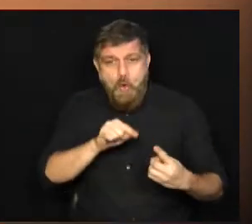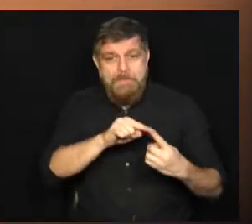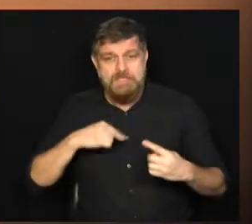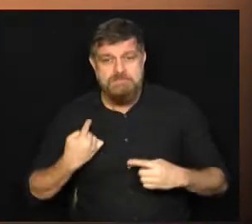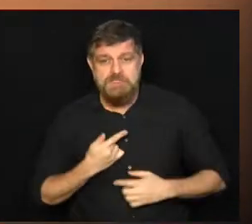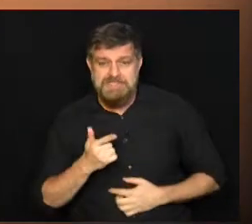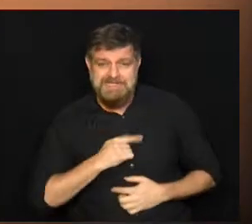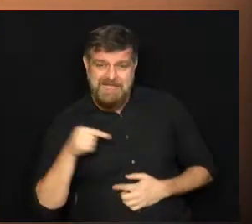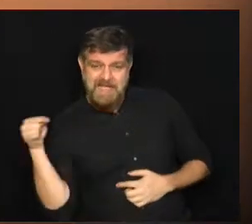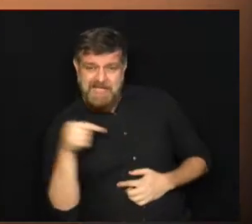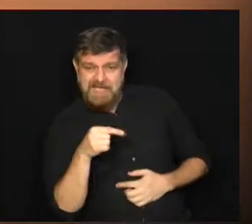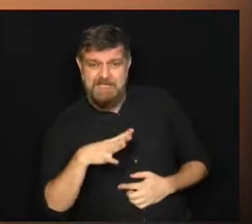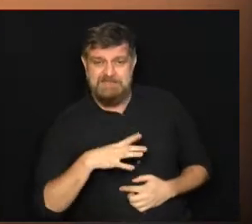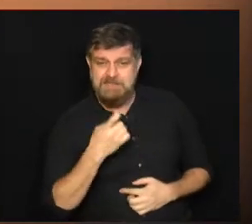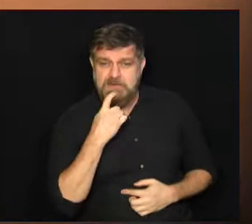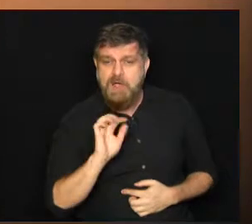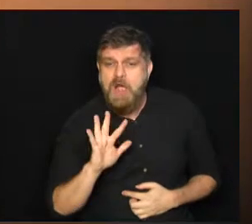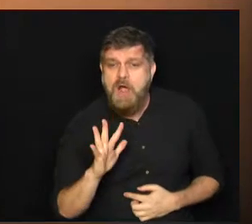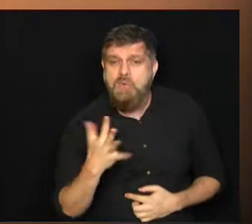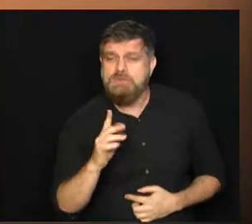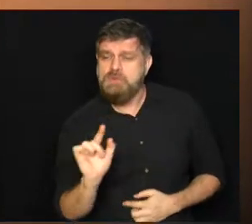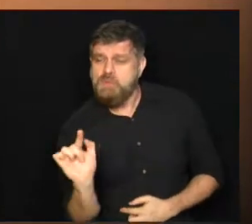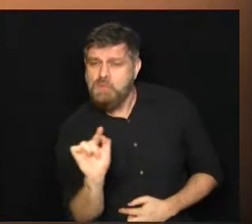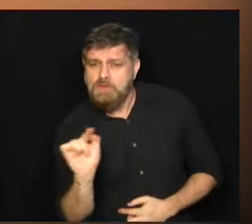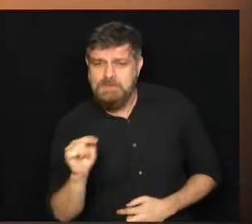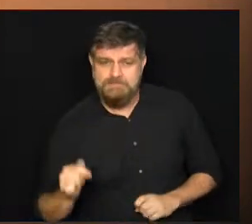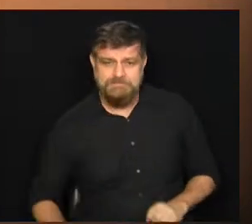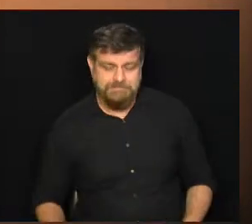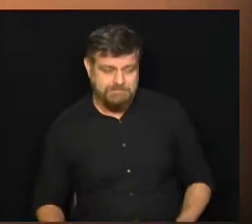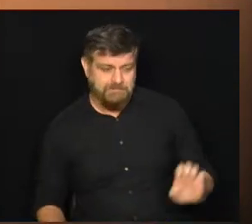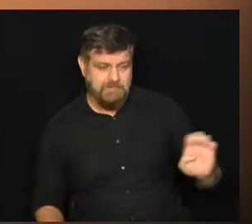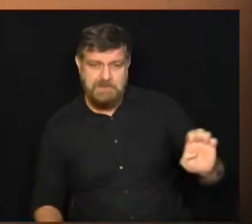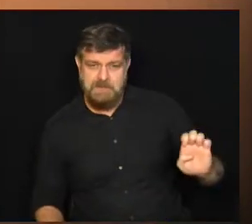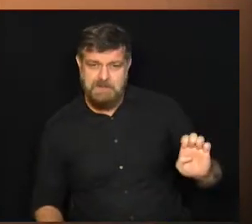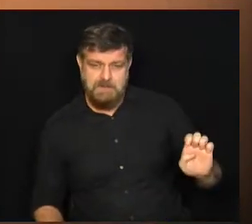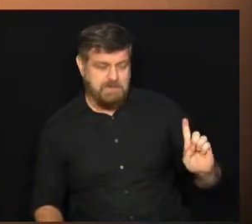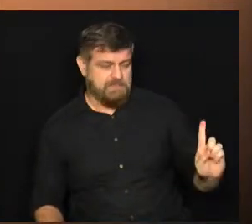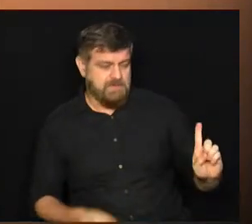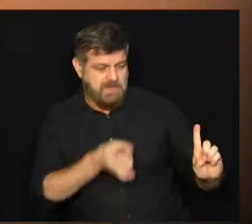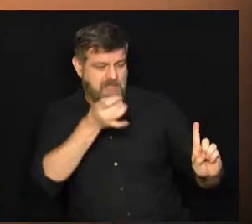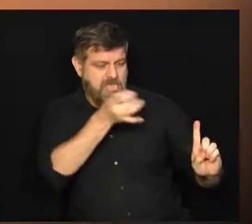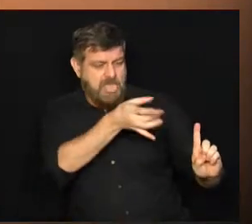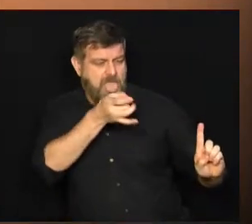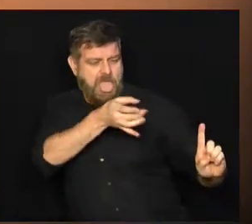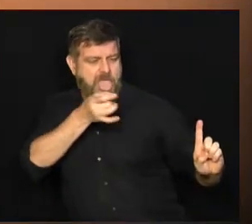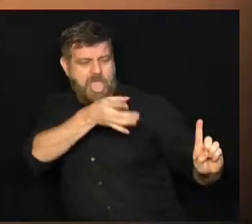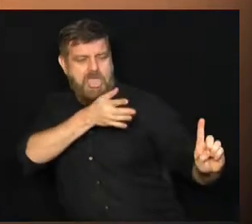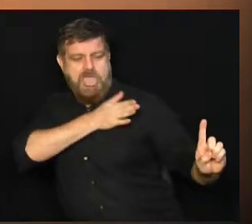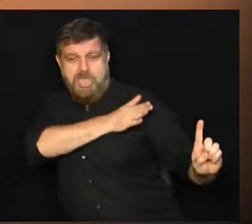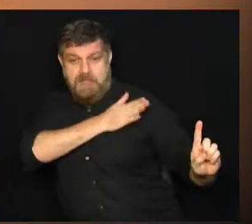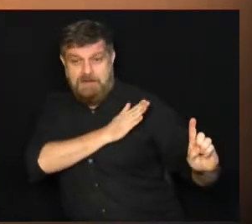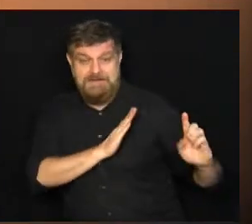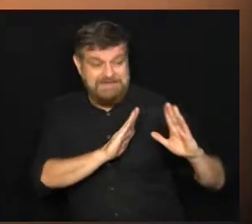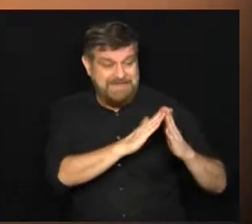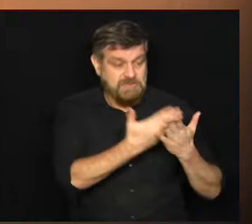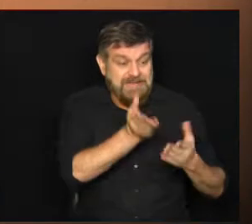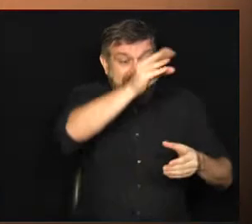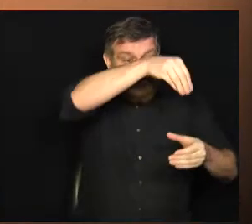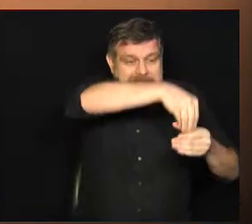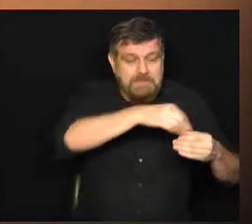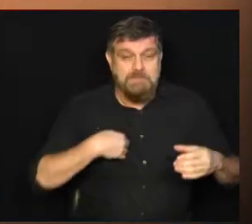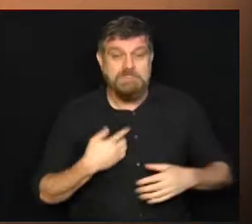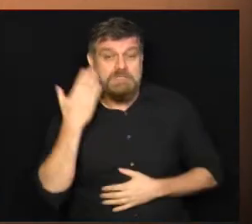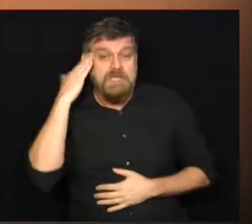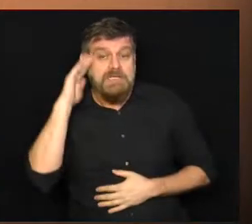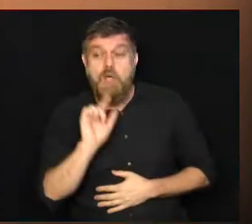teve um caso aqui em Campinas de LGBTfobia numa escola, e para a gente poder entender um